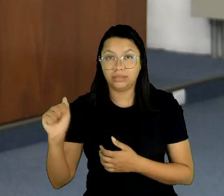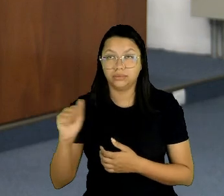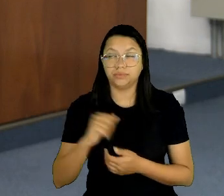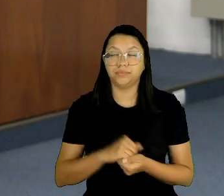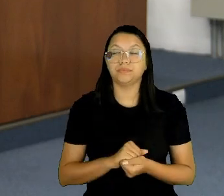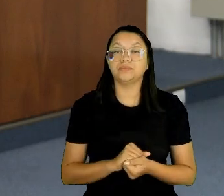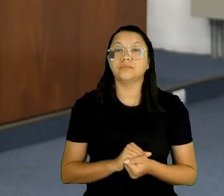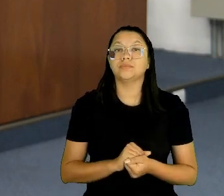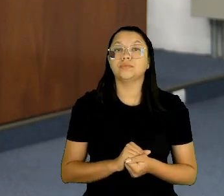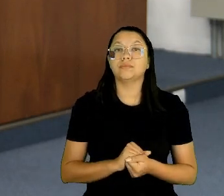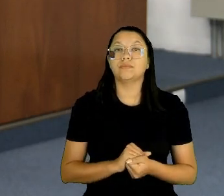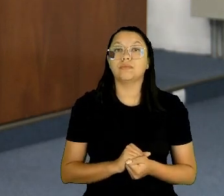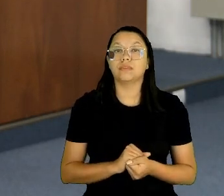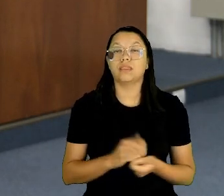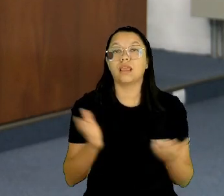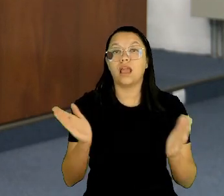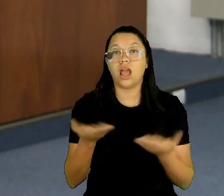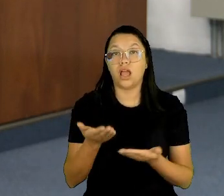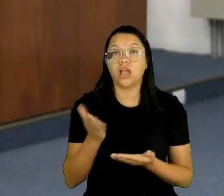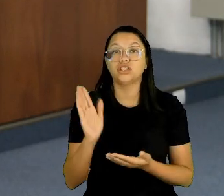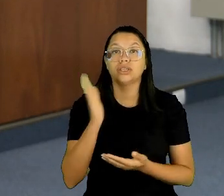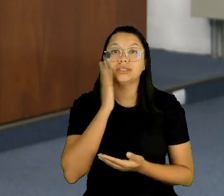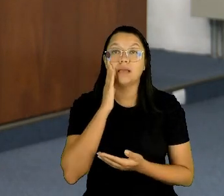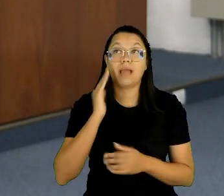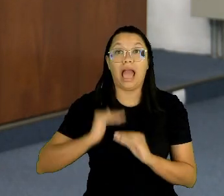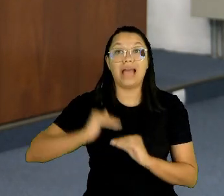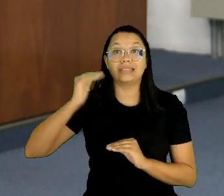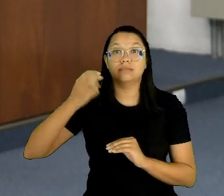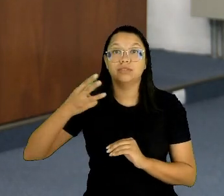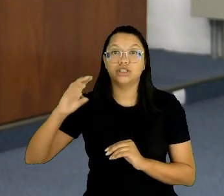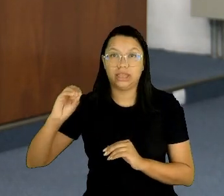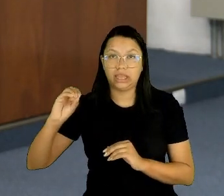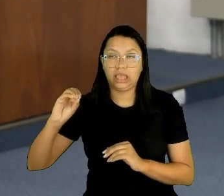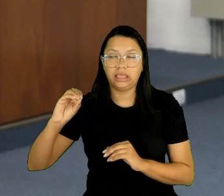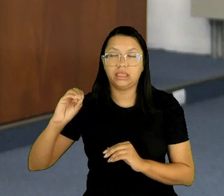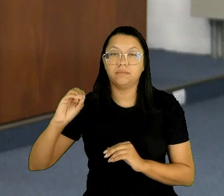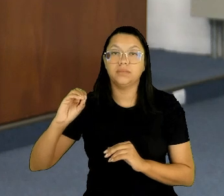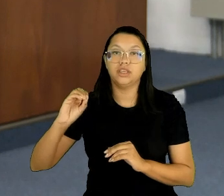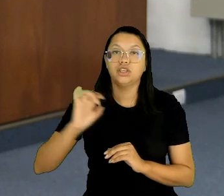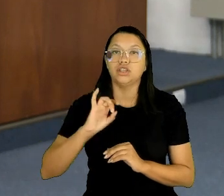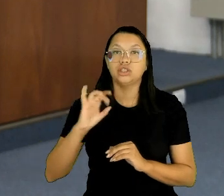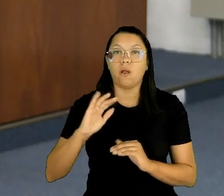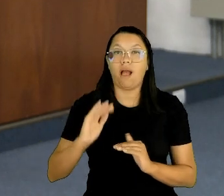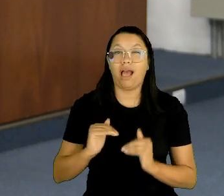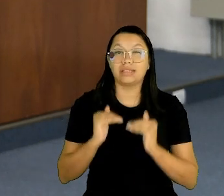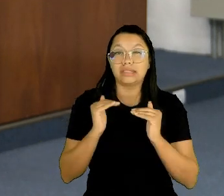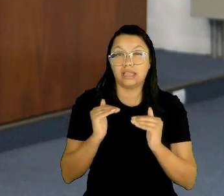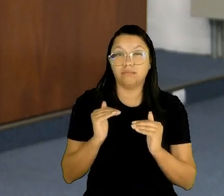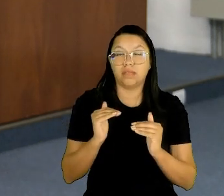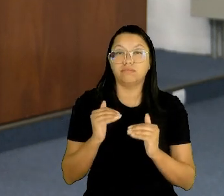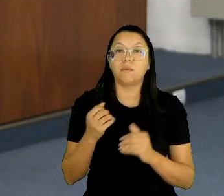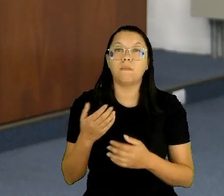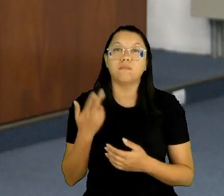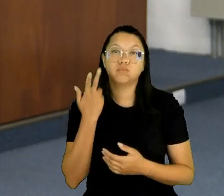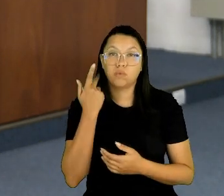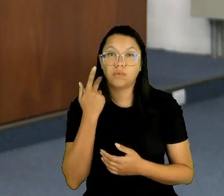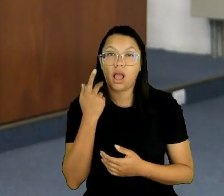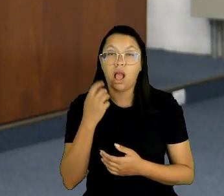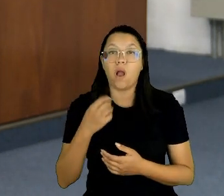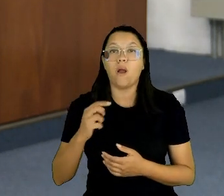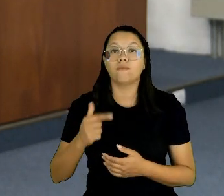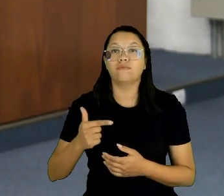altura ao quadrado. E aí, atualmente, a gente classifica como obesidade o IMC acima de 30 e sobrepeso acima de 25.